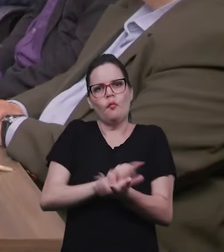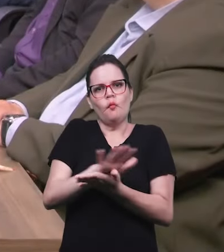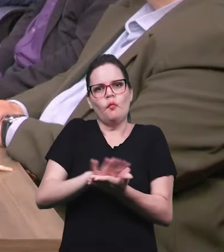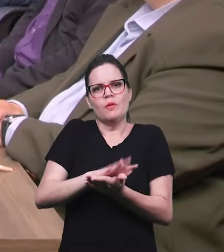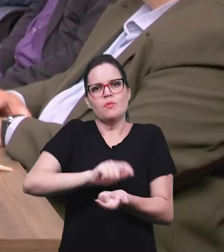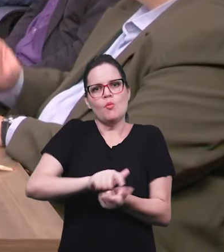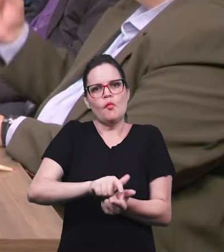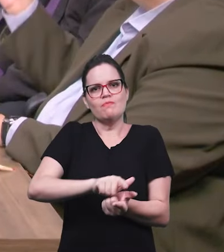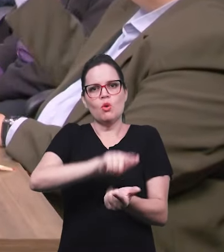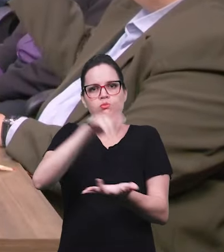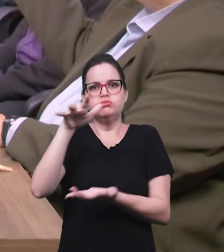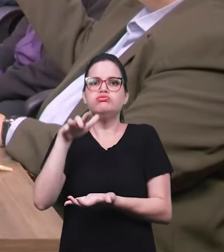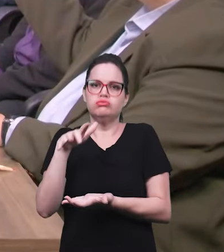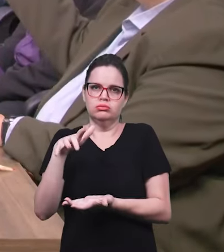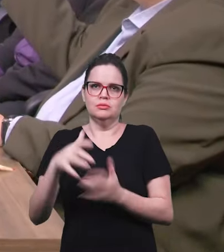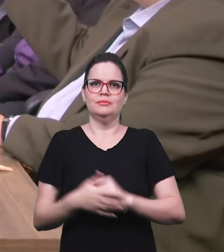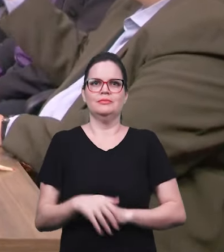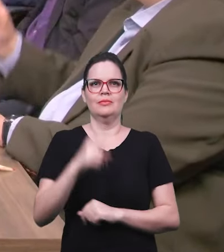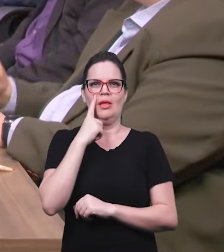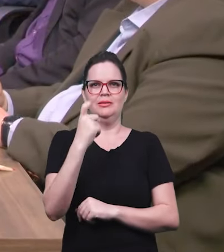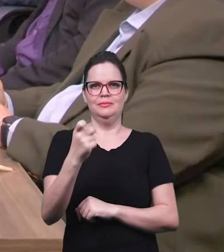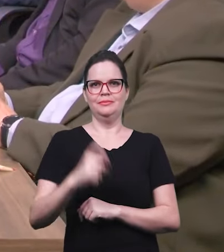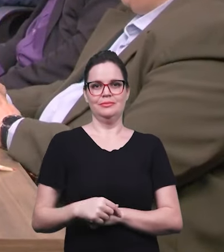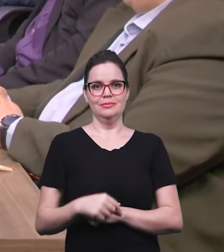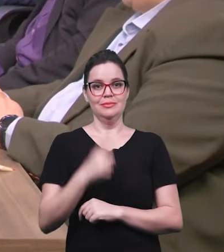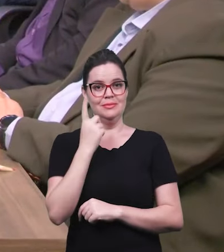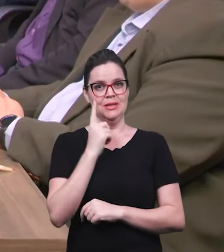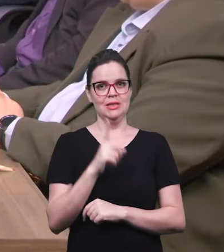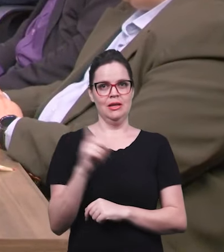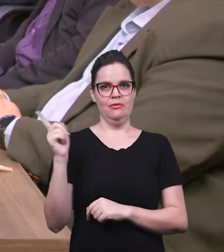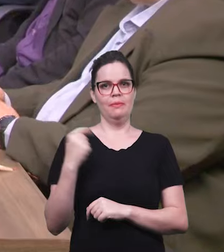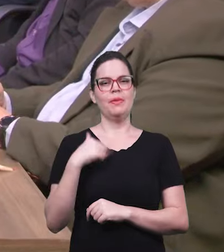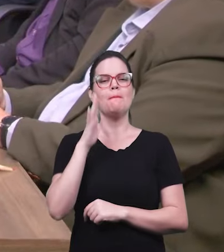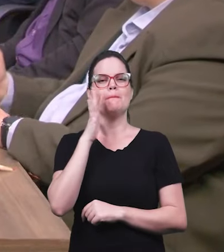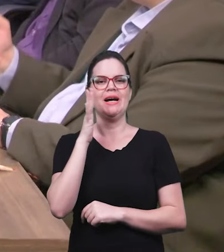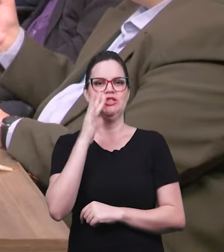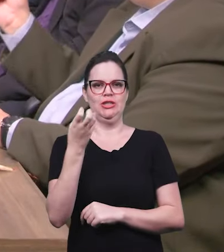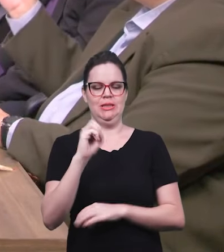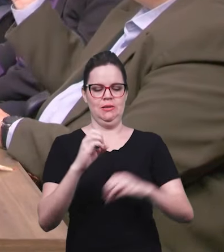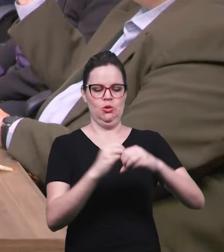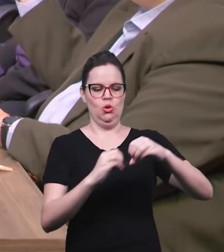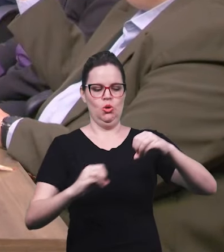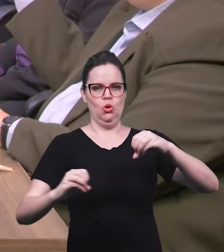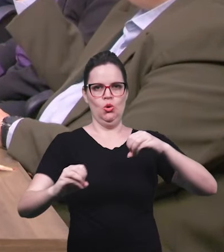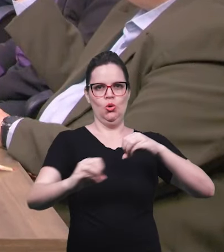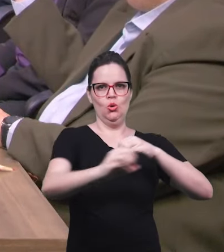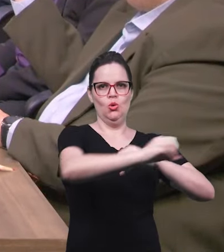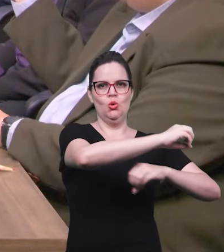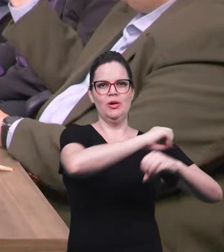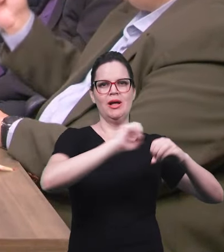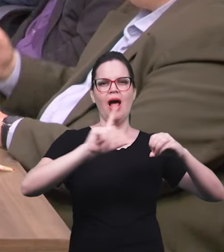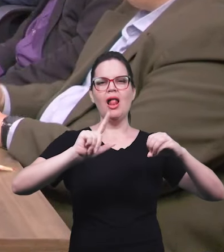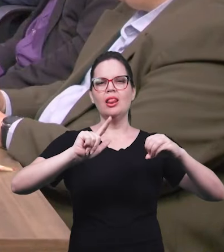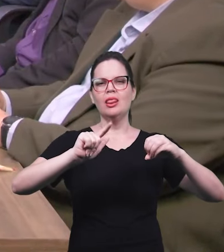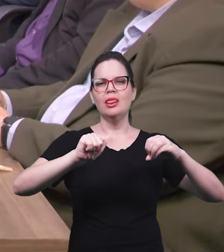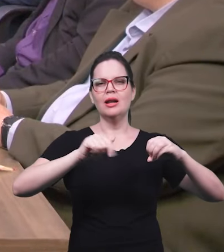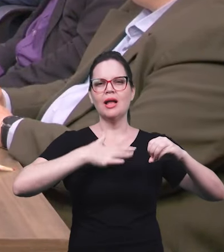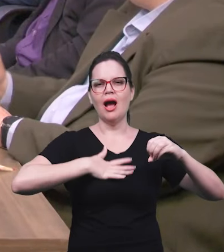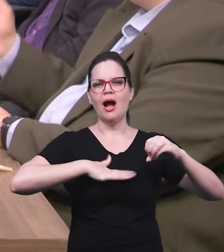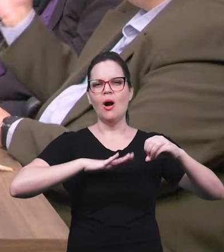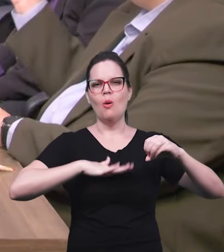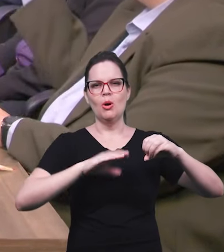O interessante desse ajuste fino que a gente falou é, você imagina, se a Terra girasse um pouco mais lento, ou seja, se a